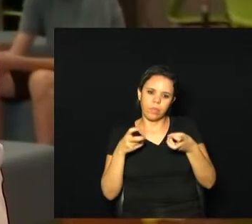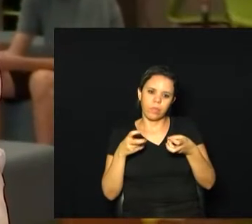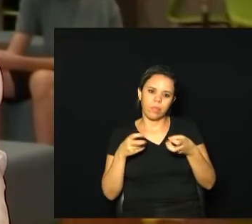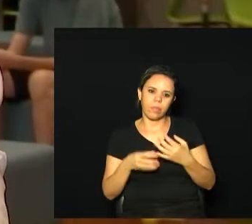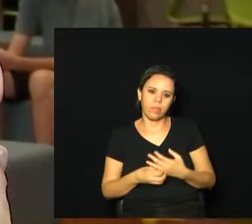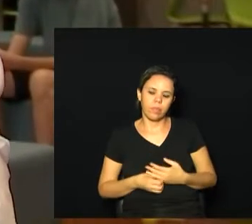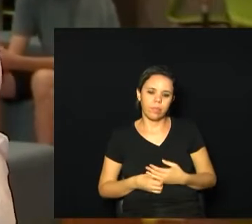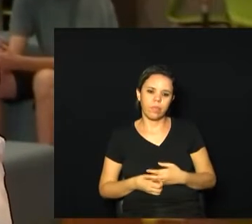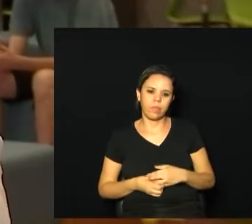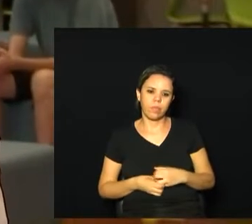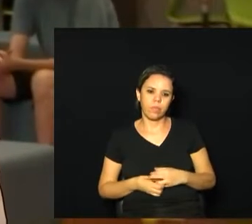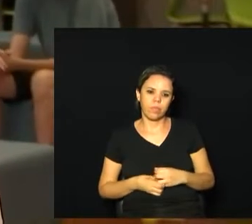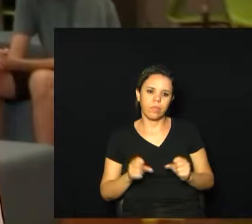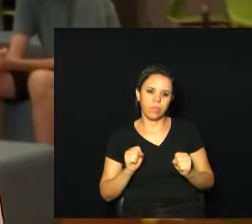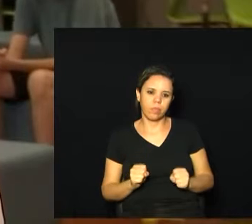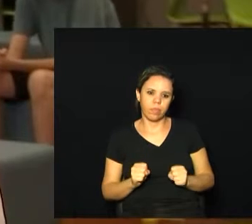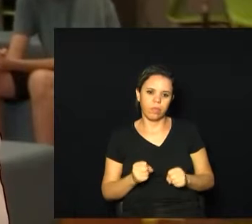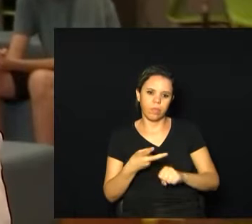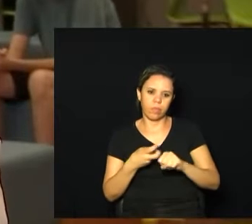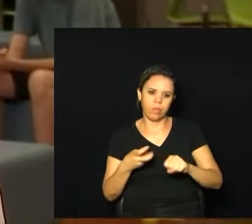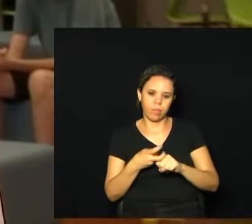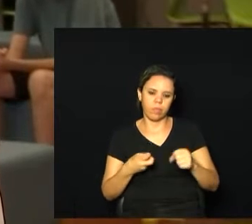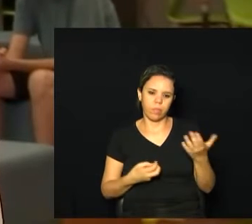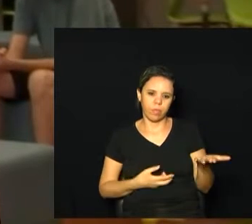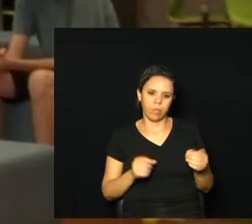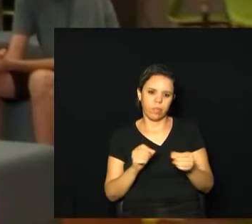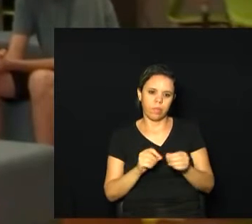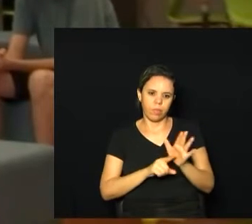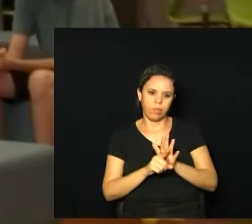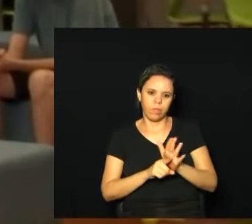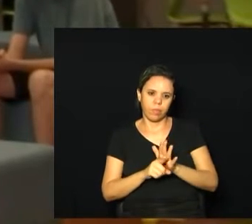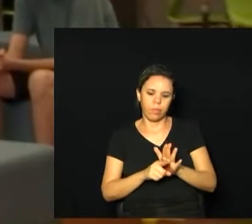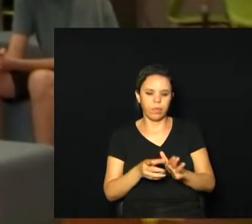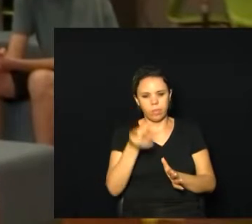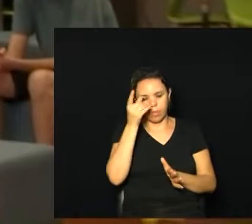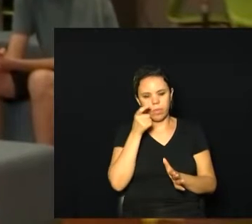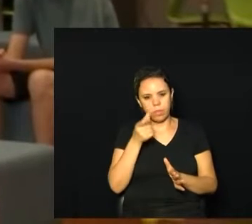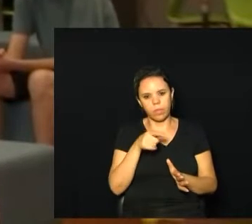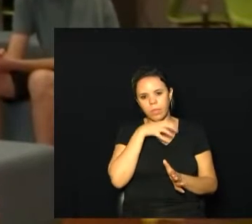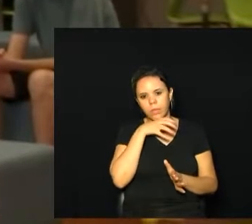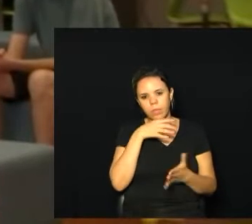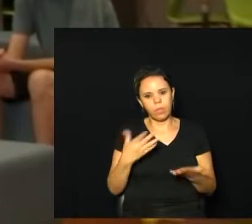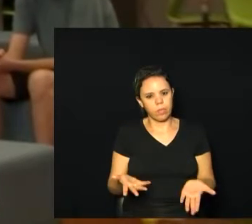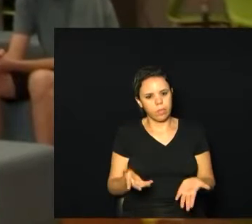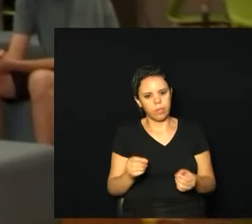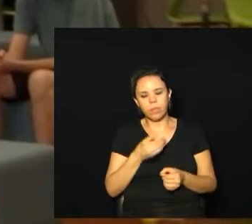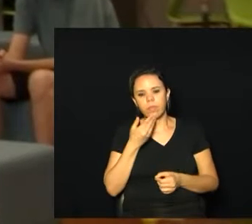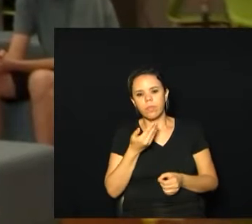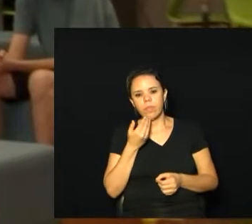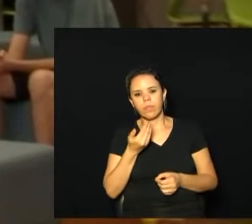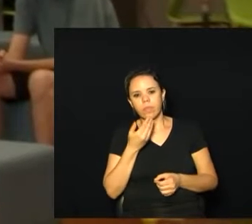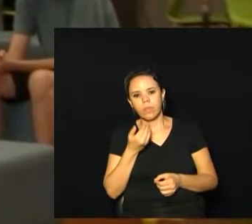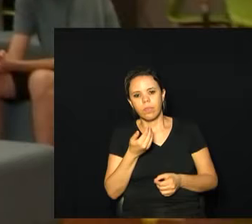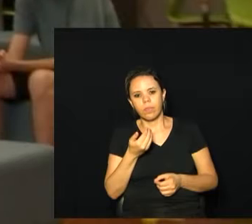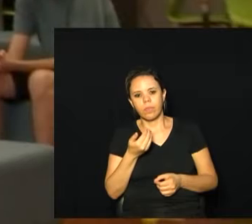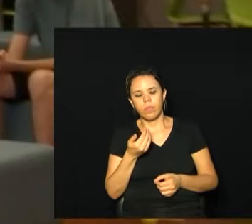perdido, alguma coisa assim, você poderia no aplicativo fazer um indicativo que você avistou aquele animal. E assim poderia facilitar, né, permitir com